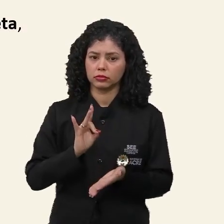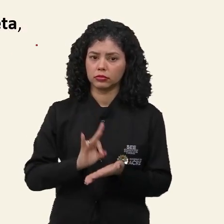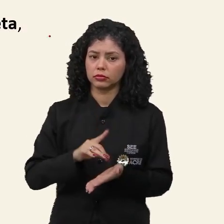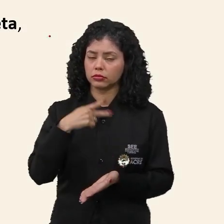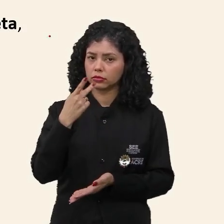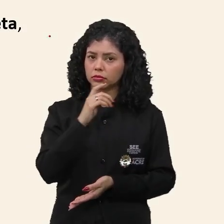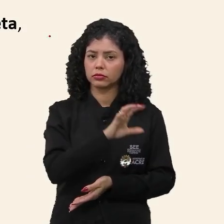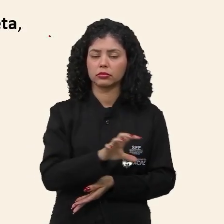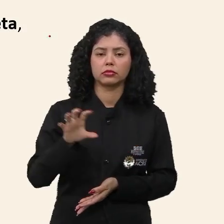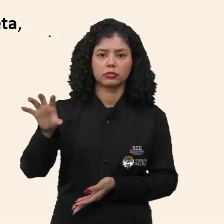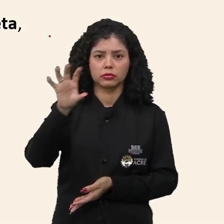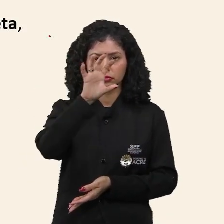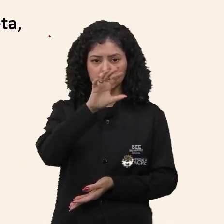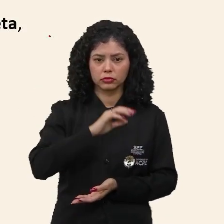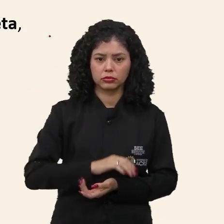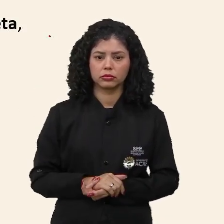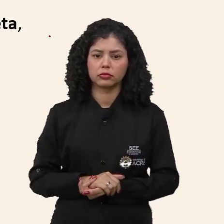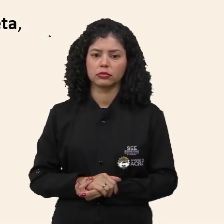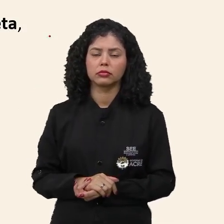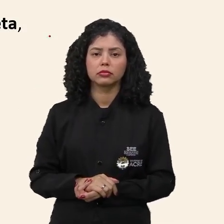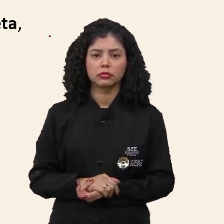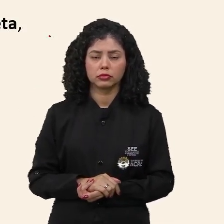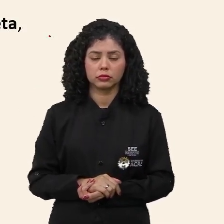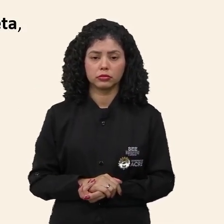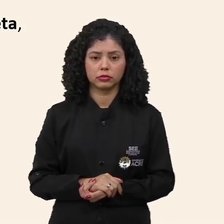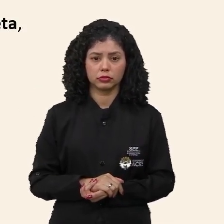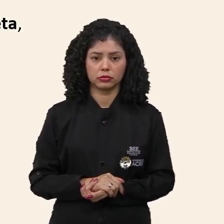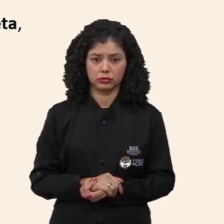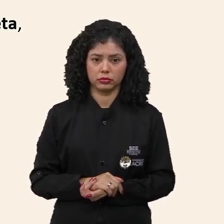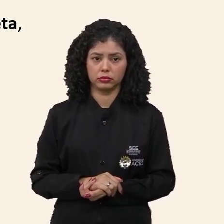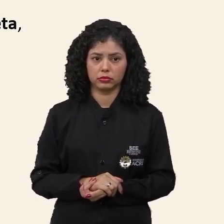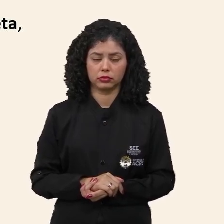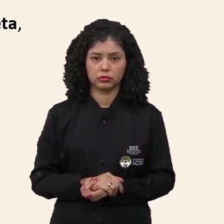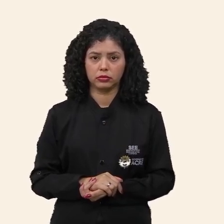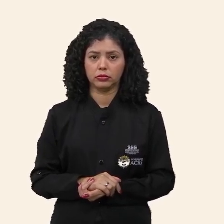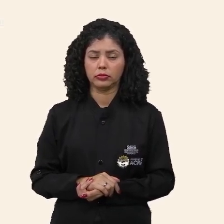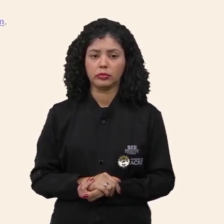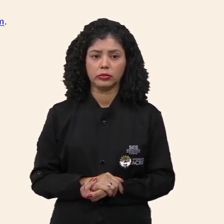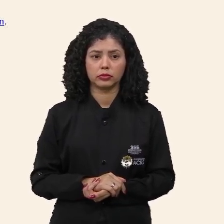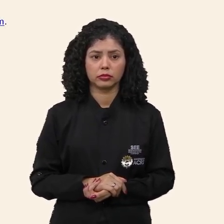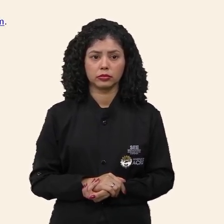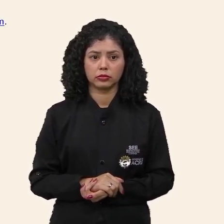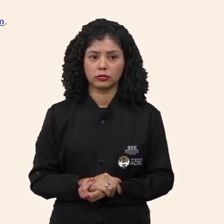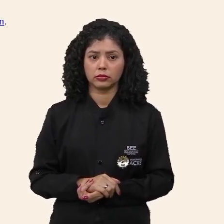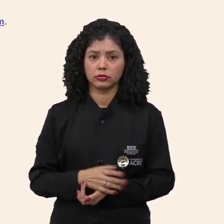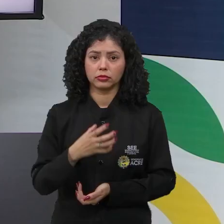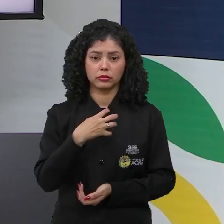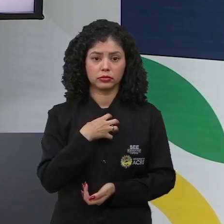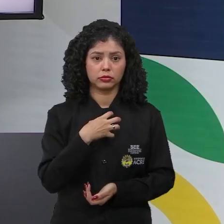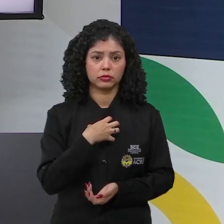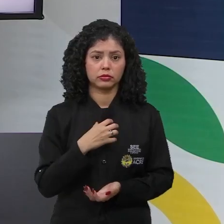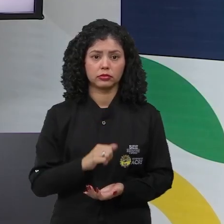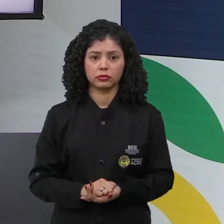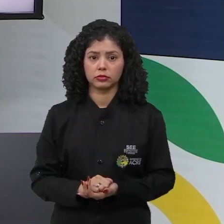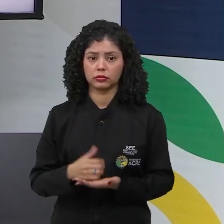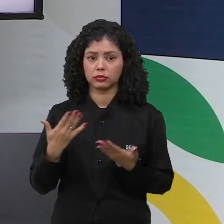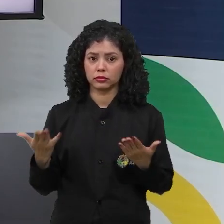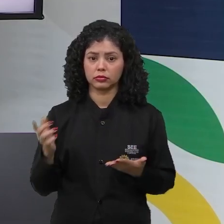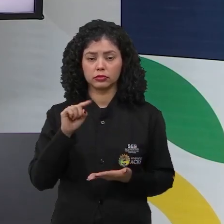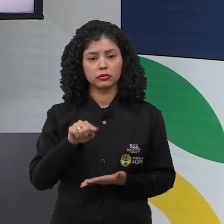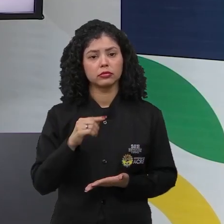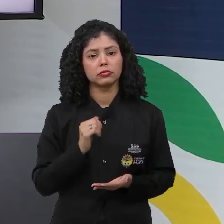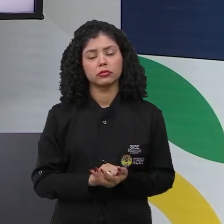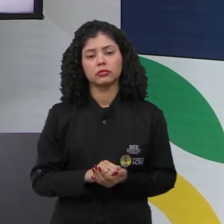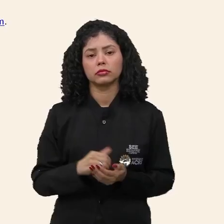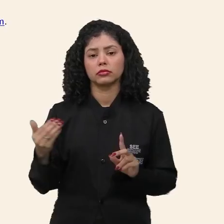pessoas realmente falam em certas regiões. Então, nesse sentido, aqui estão as